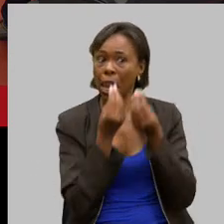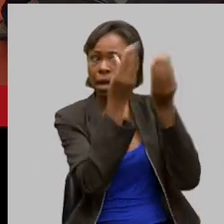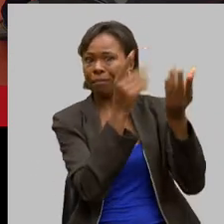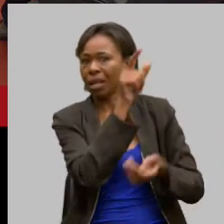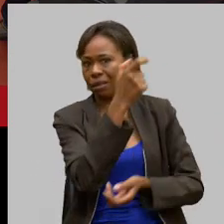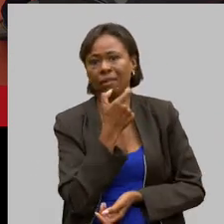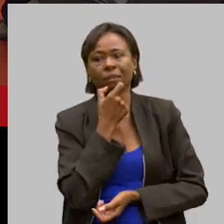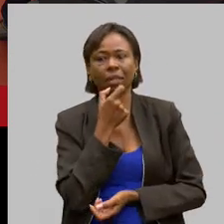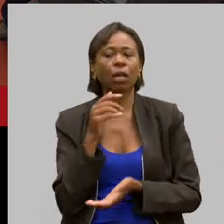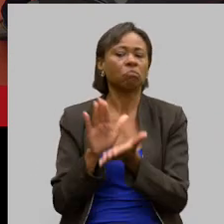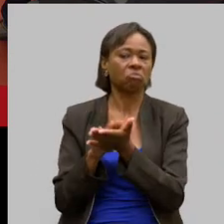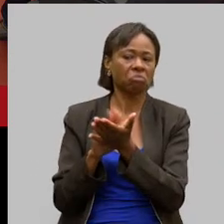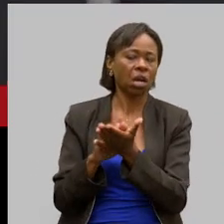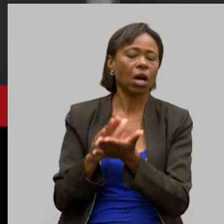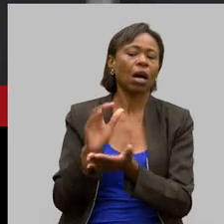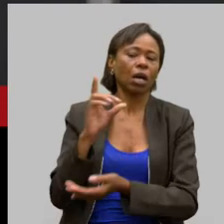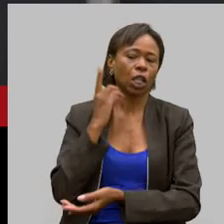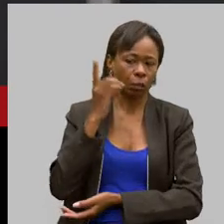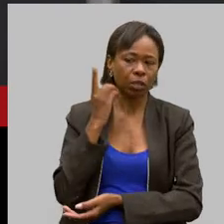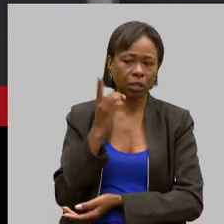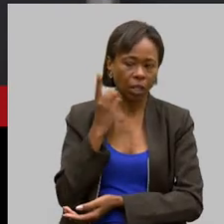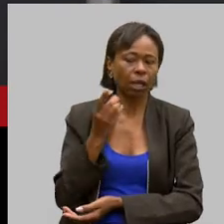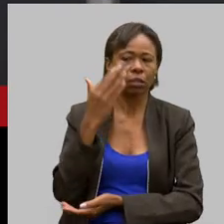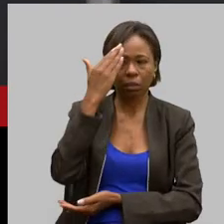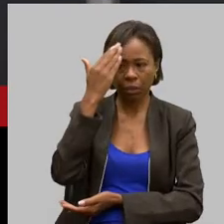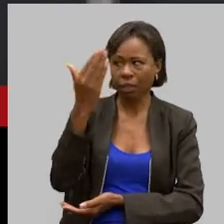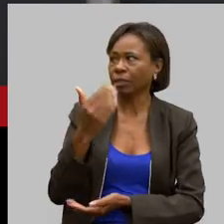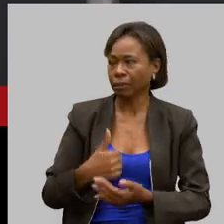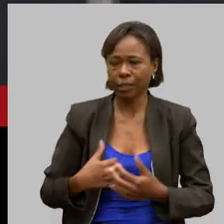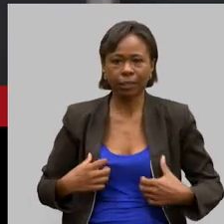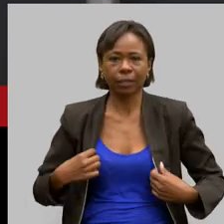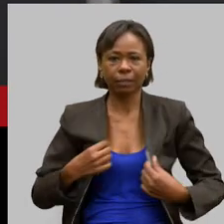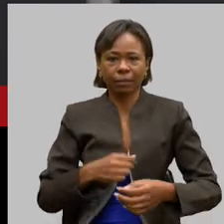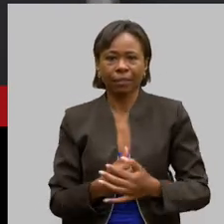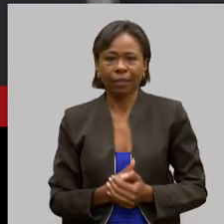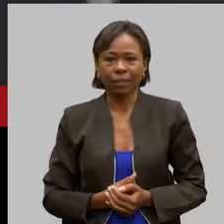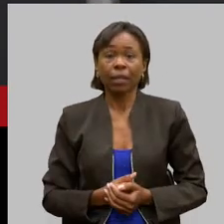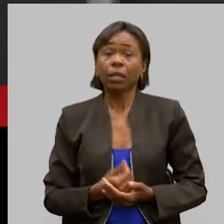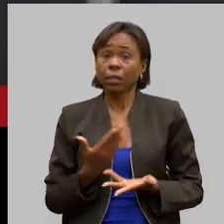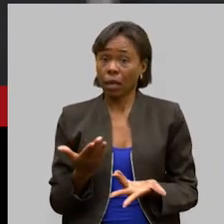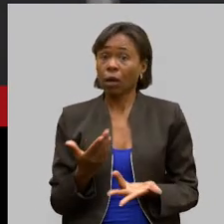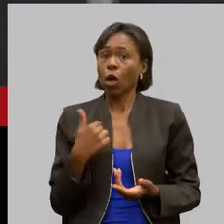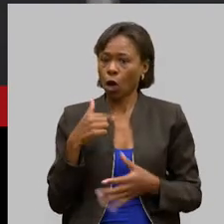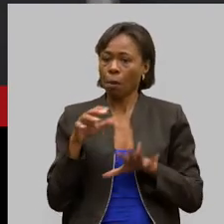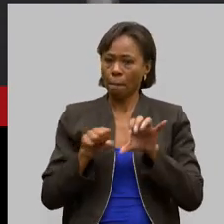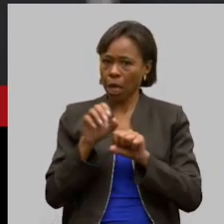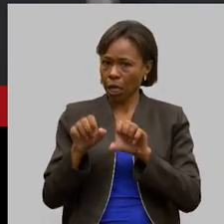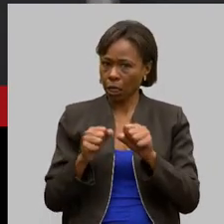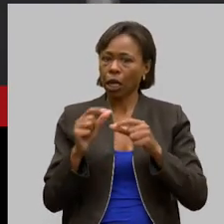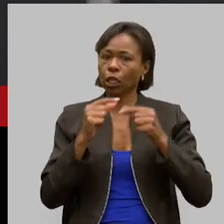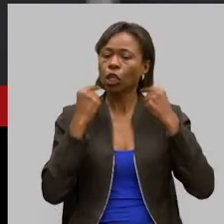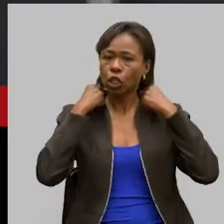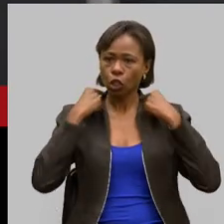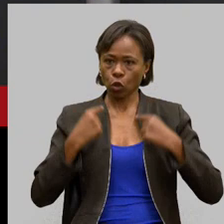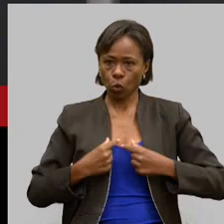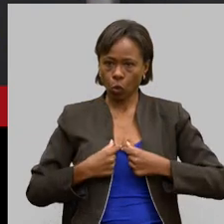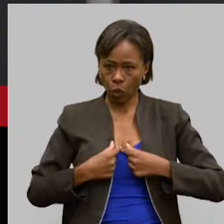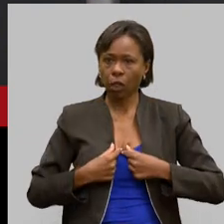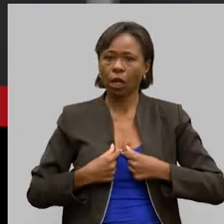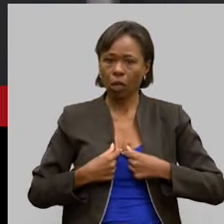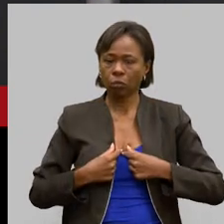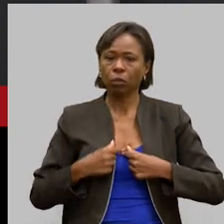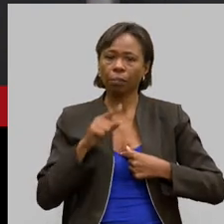parabéns por essa iniciativa então tô levando uma bocadinha aí de de cordões Girassóis para para Nova Lima para serem